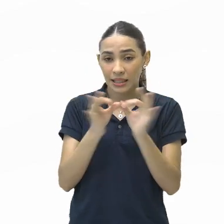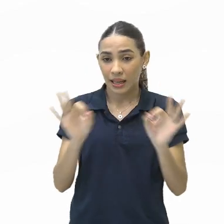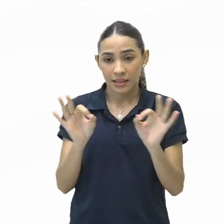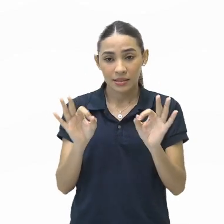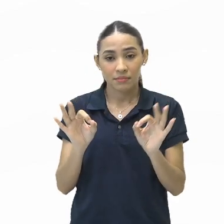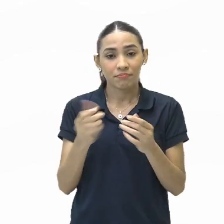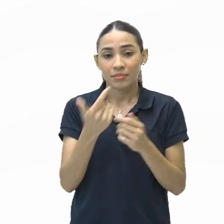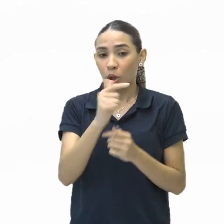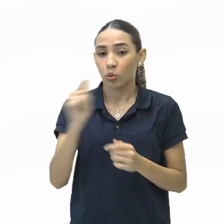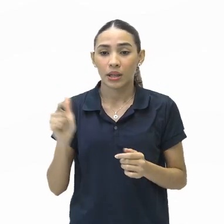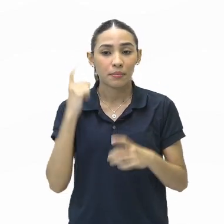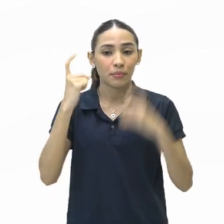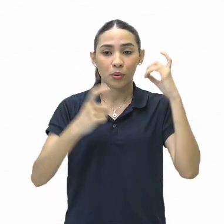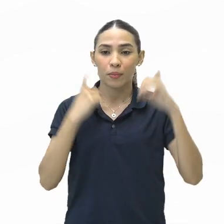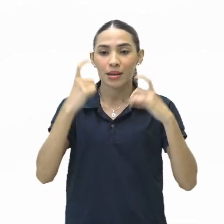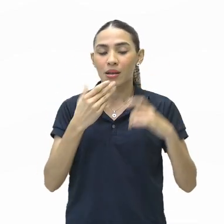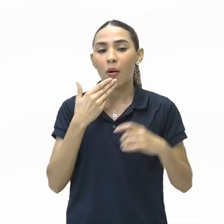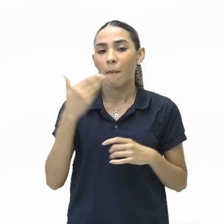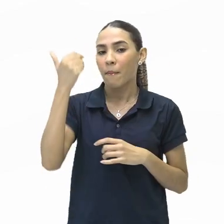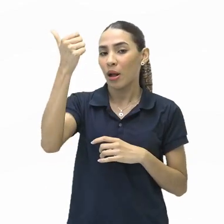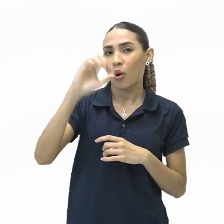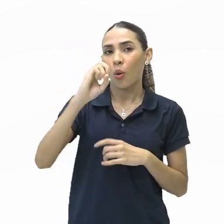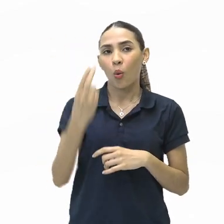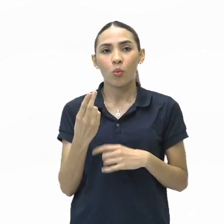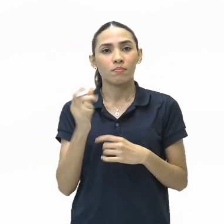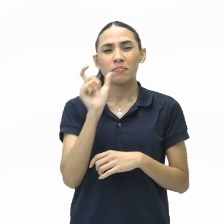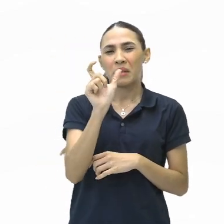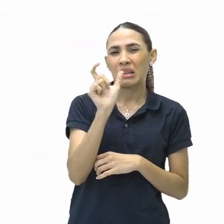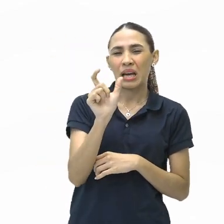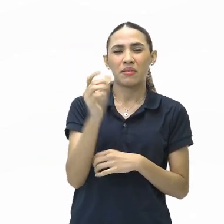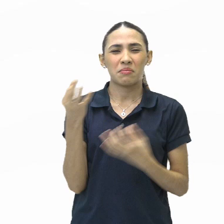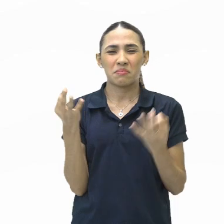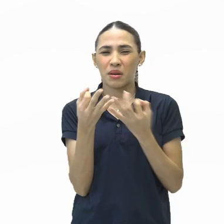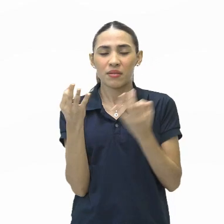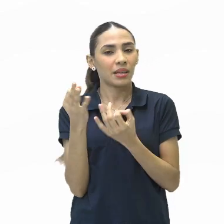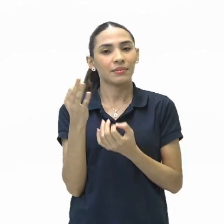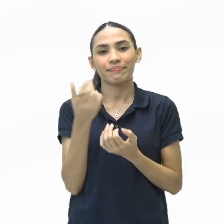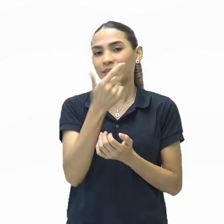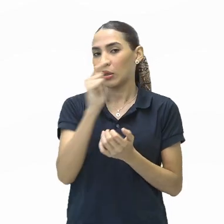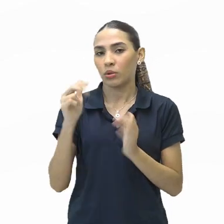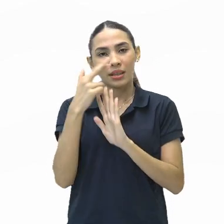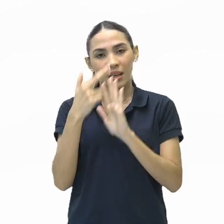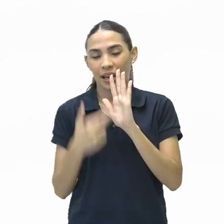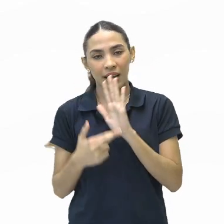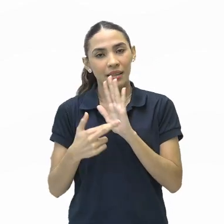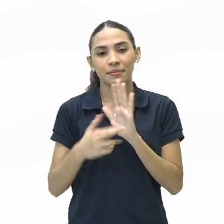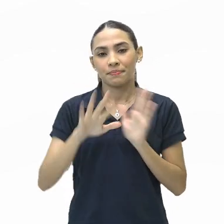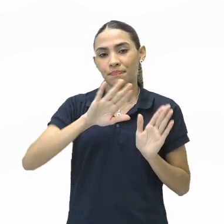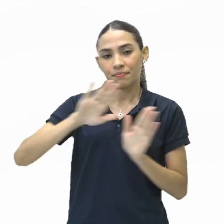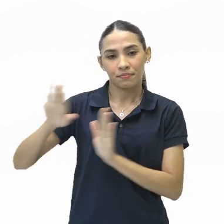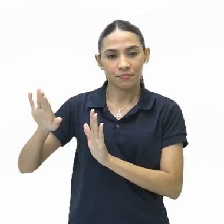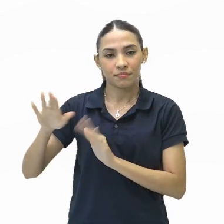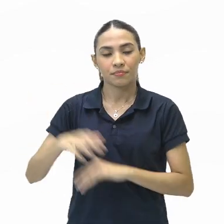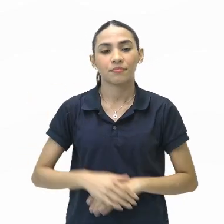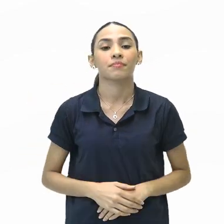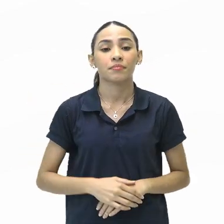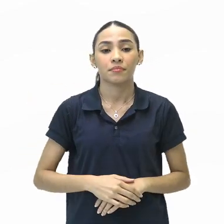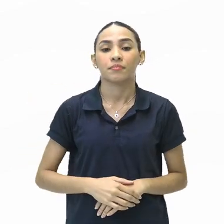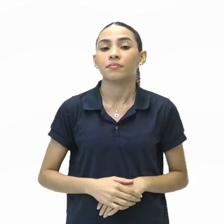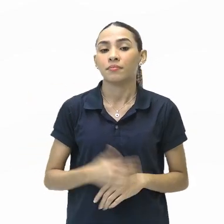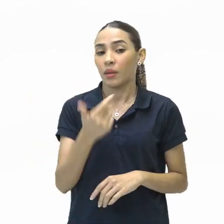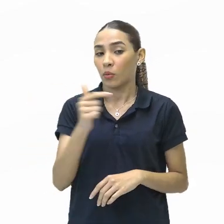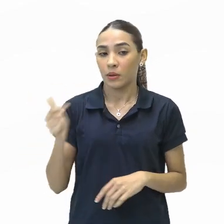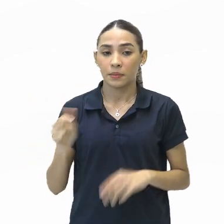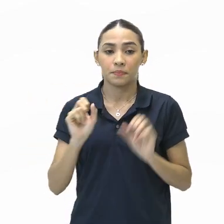se preocupar com a melhor, mais culta palavra ali, não tem, vai ter essa ruptura, né? Ali do parnasianismo, não vai ter